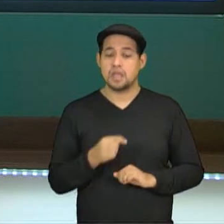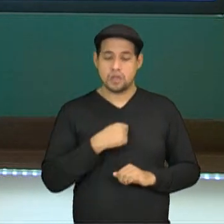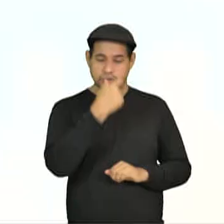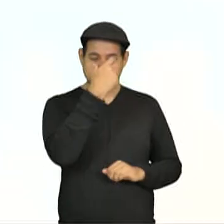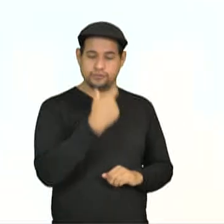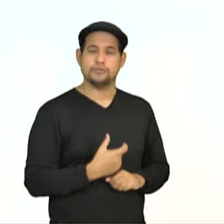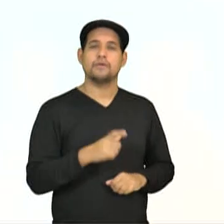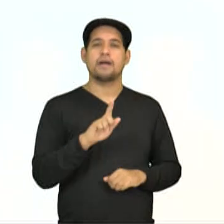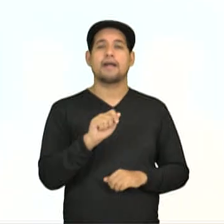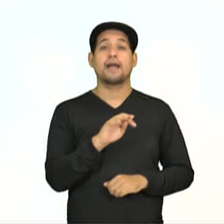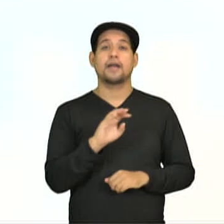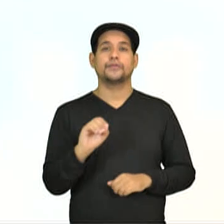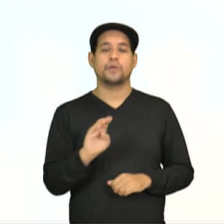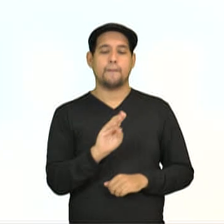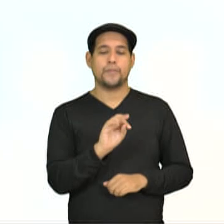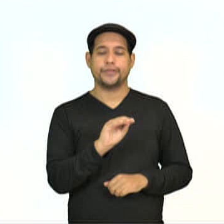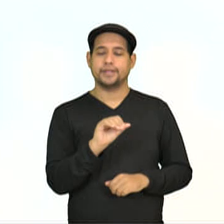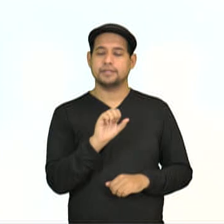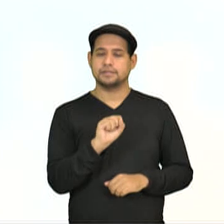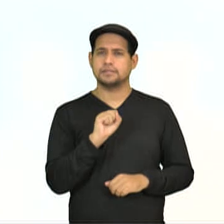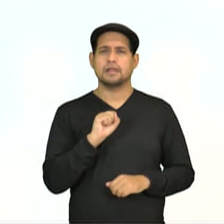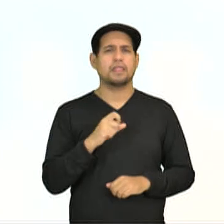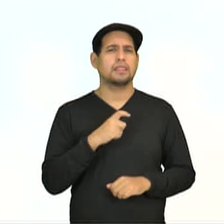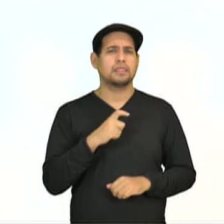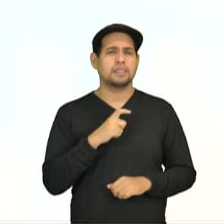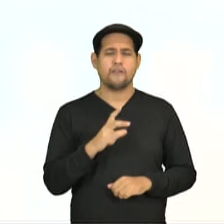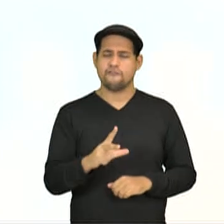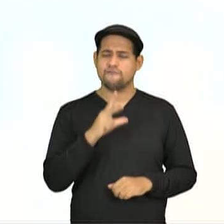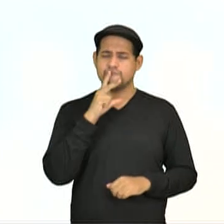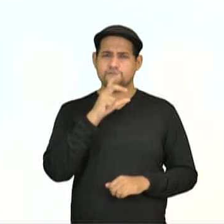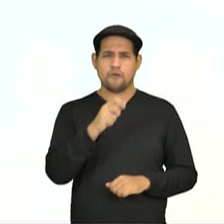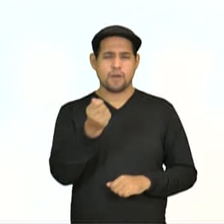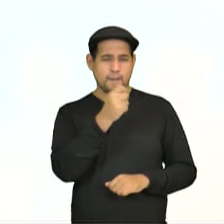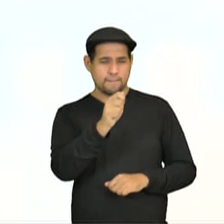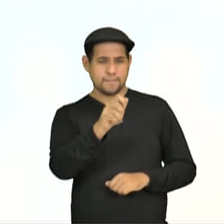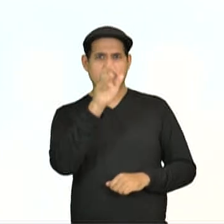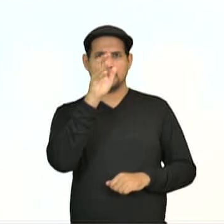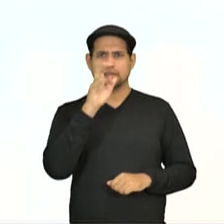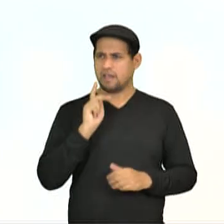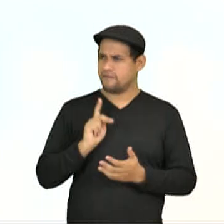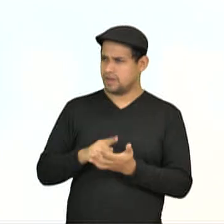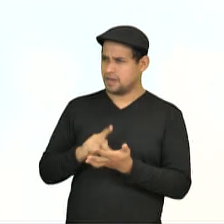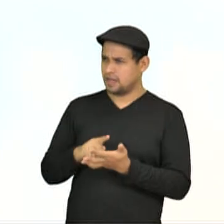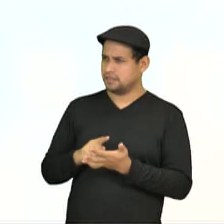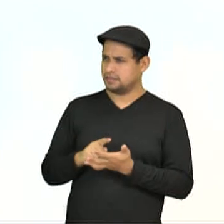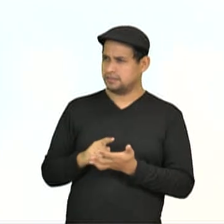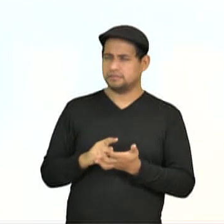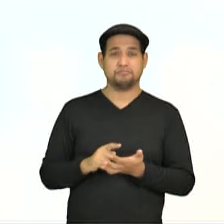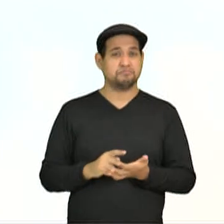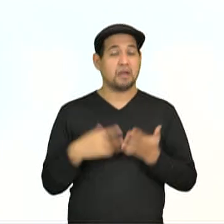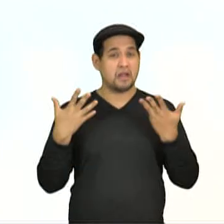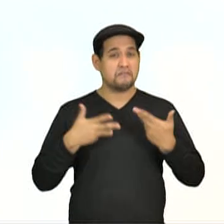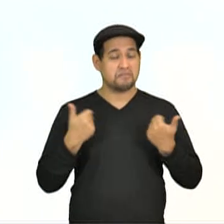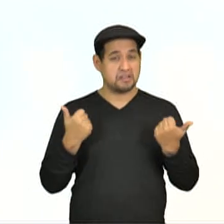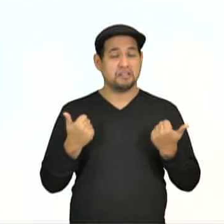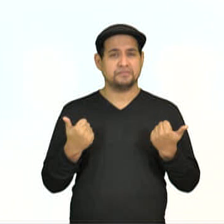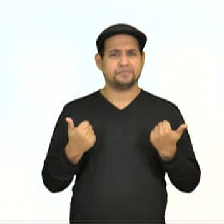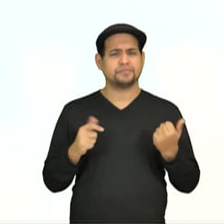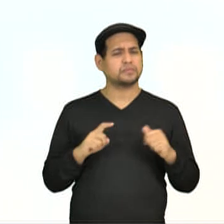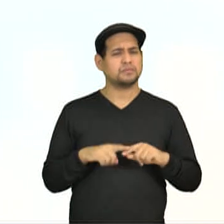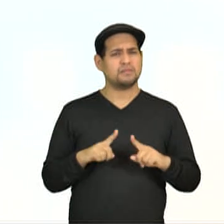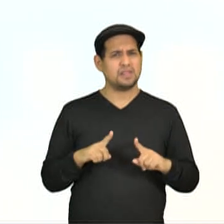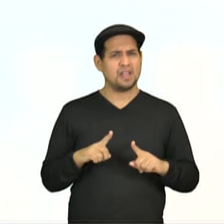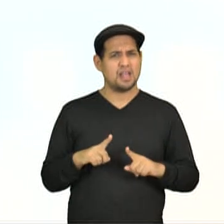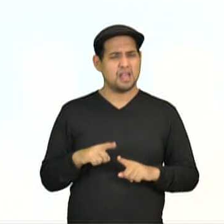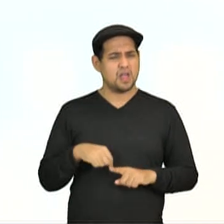das botas. Ouvi dizer que possuís poderes mágicos. É verdade? Que maravilha! Mas